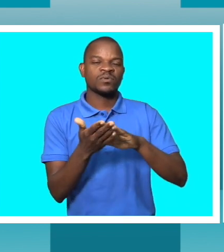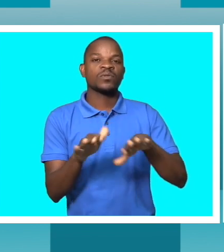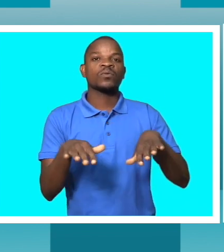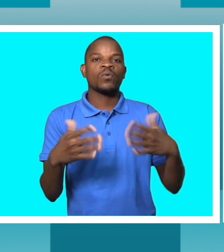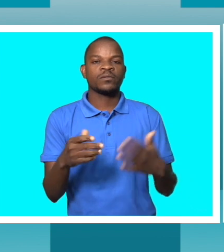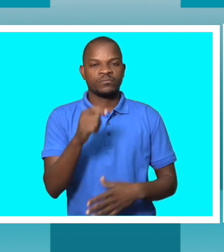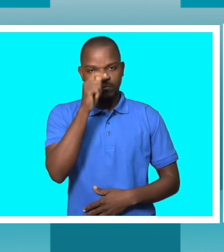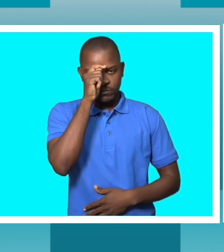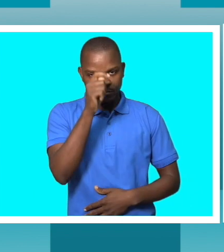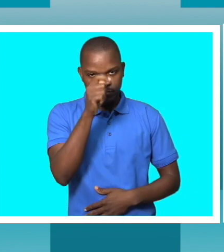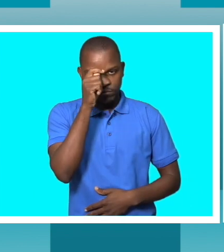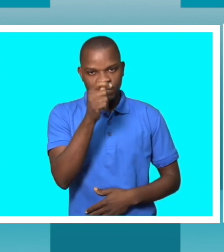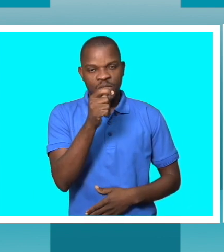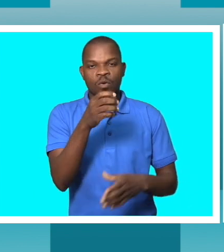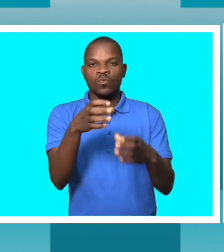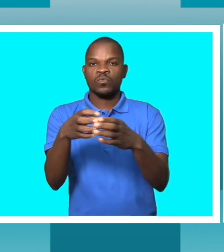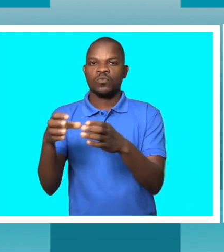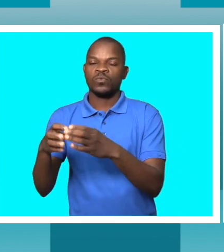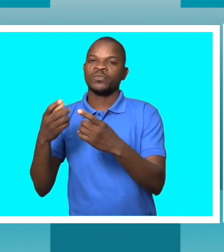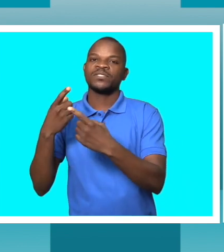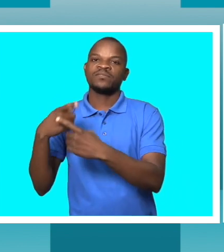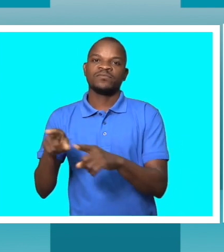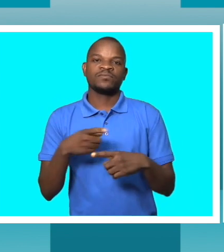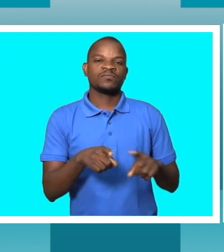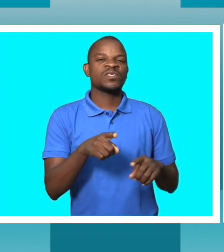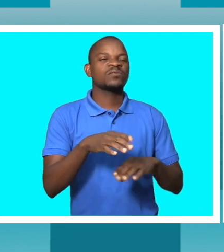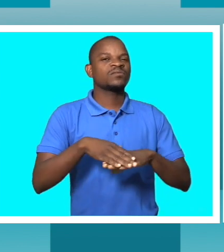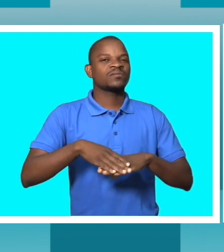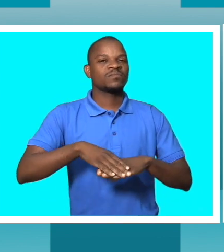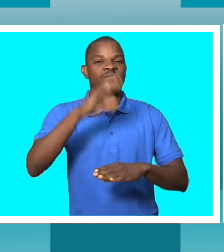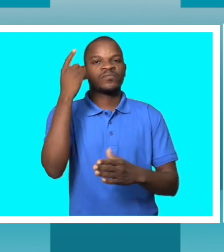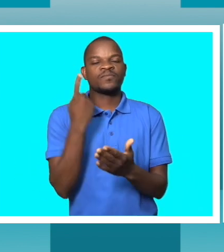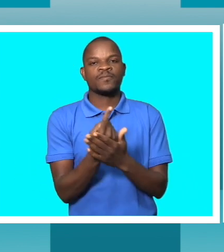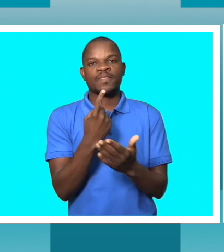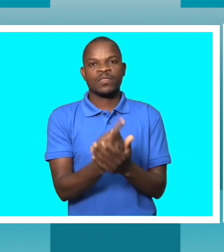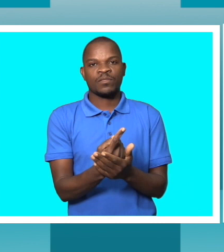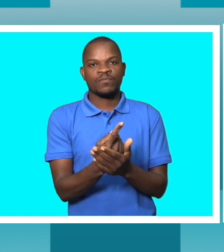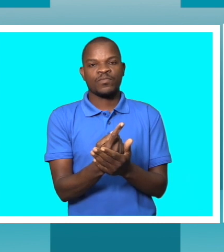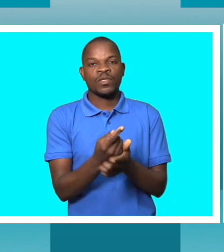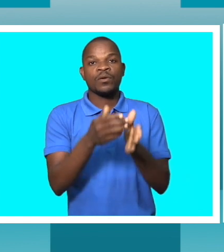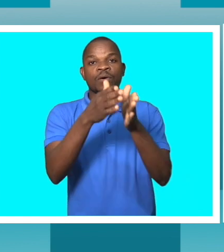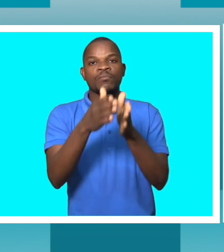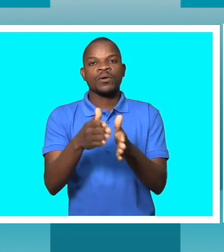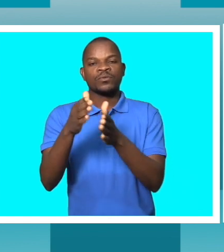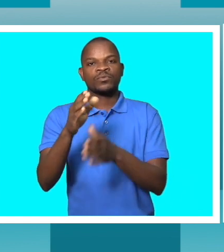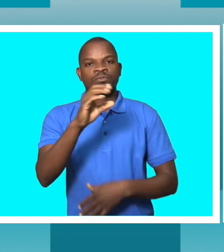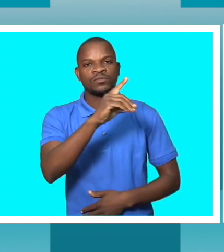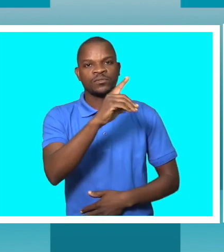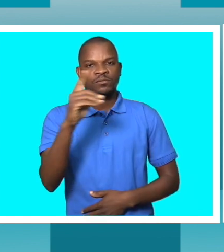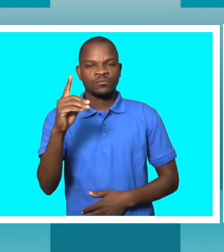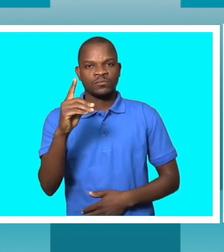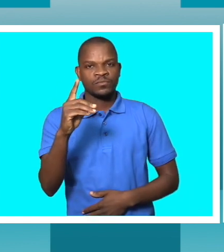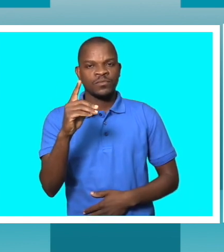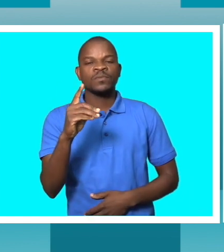é o respeito às diferenças, é a priorização da própria pessoa com